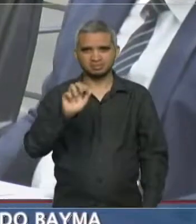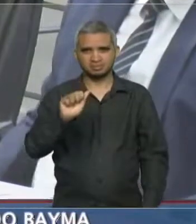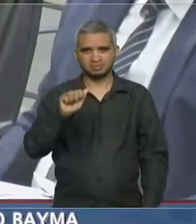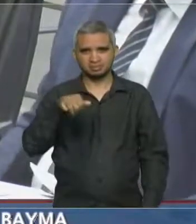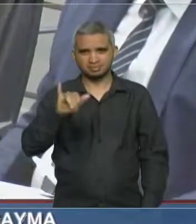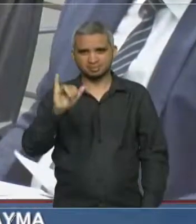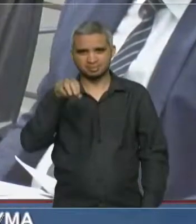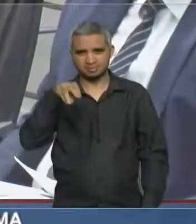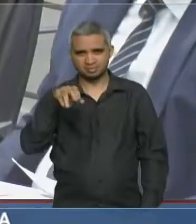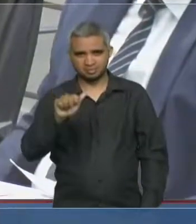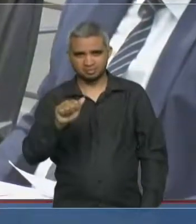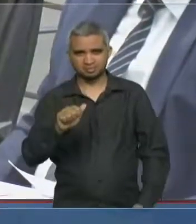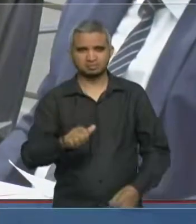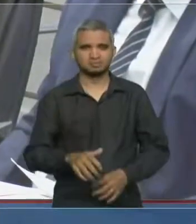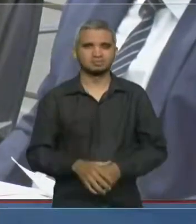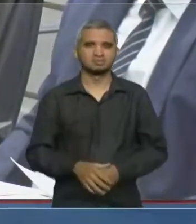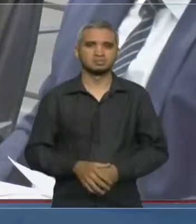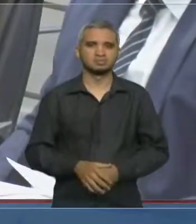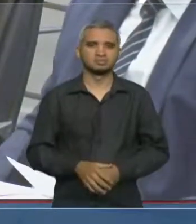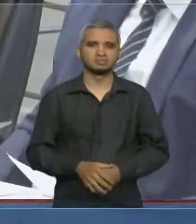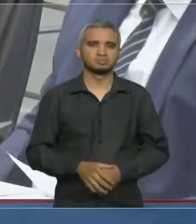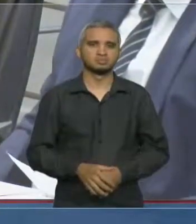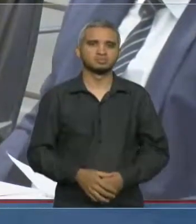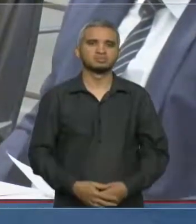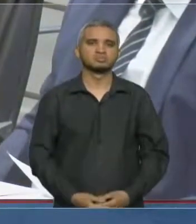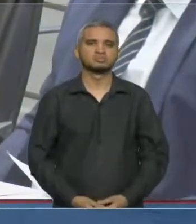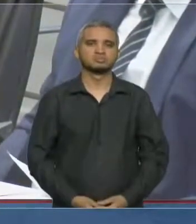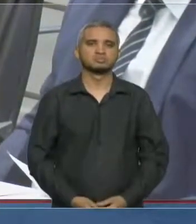Nesta casa, como eu disse,